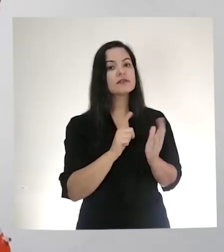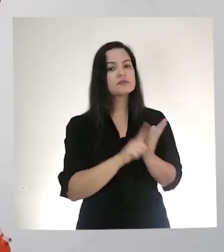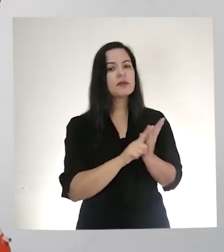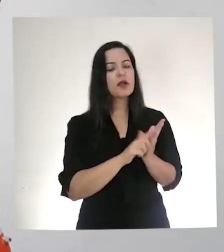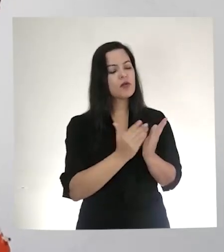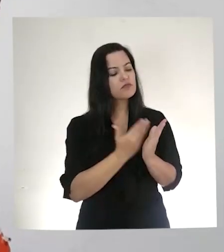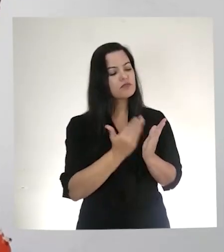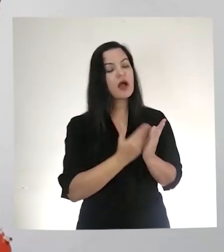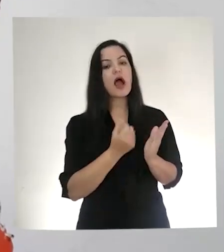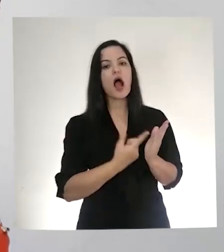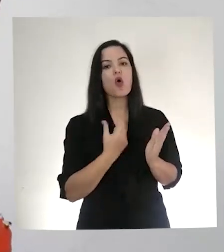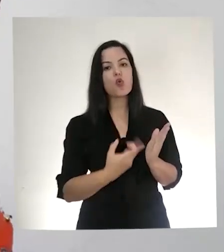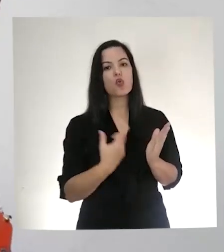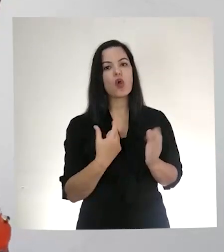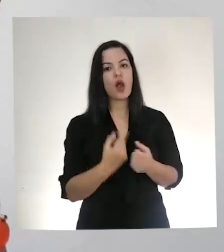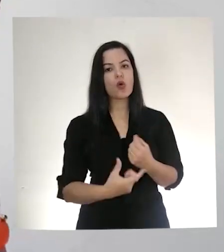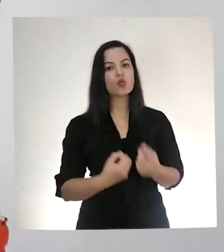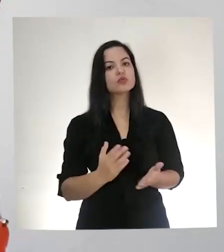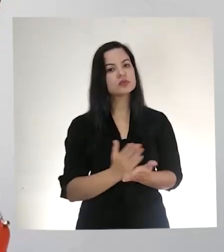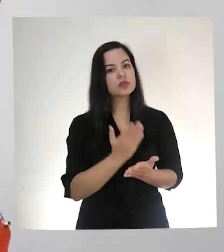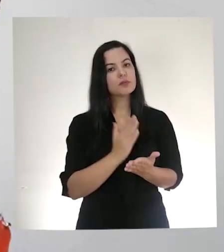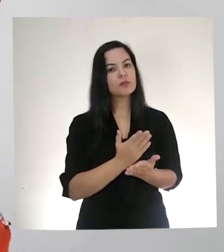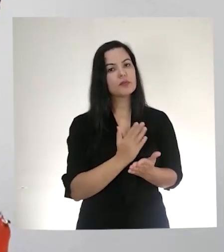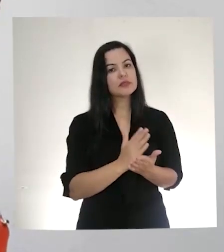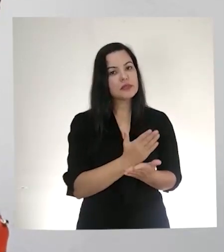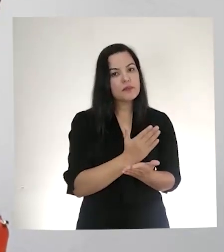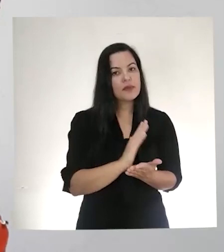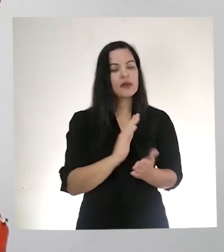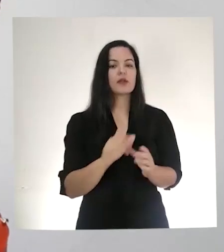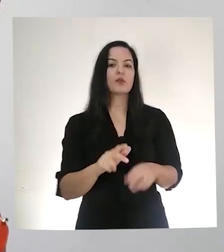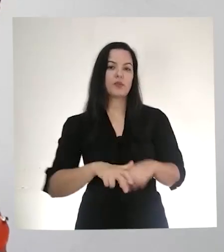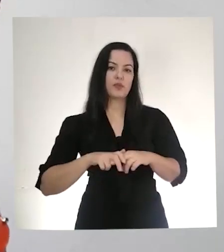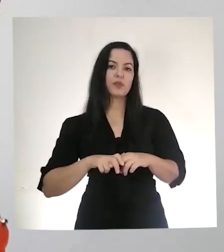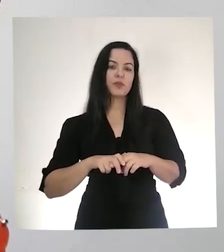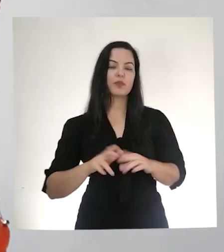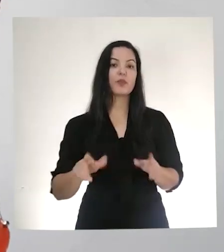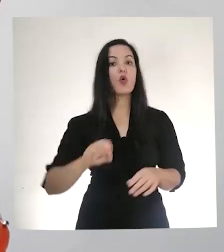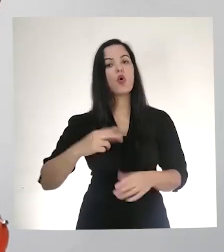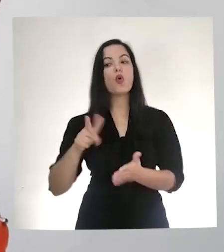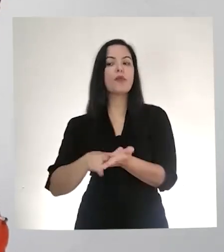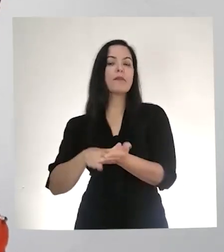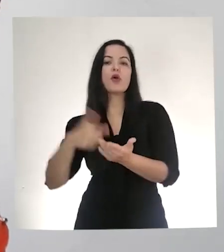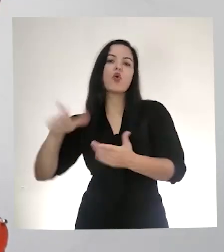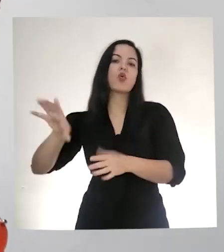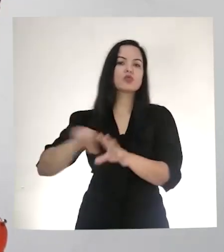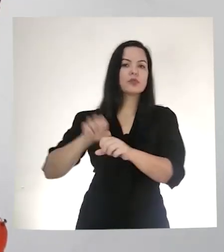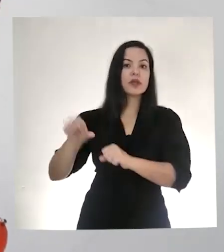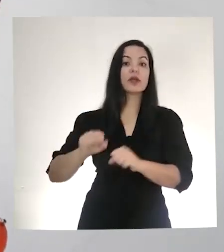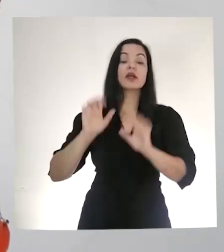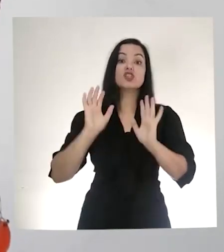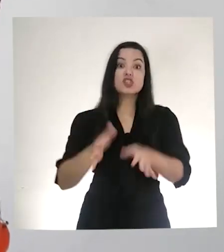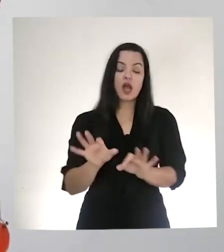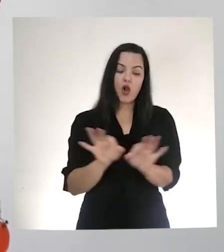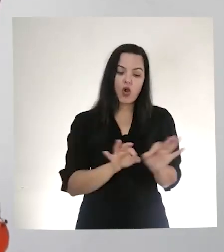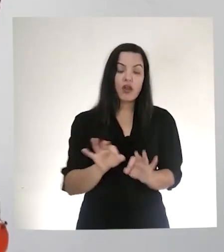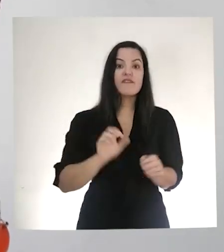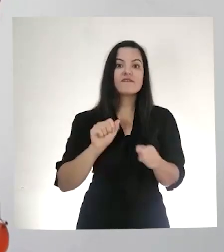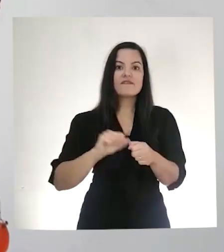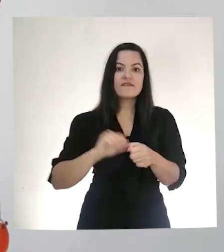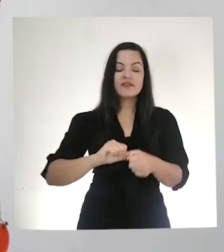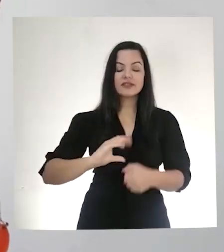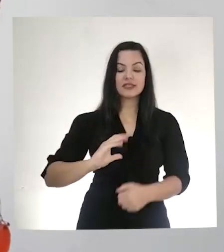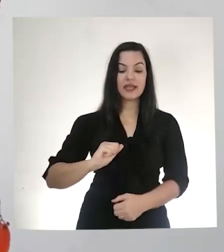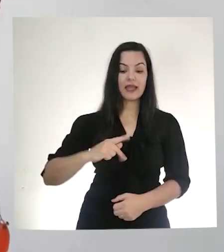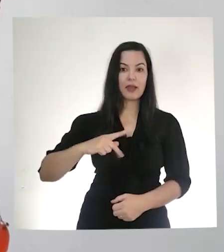a autobiografia. Deixem já organizado, a capa decorada, coloque o seu nome, almanaque